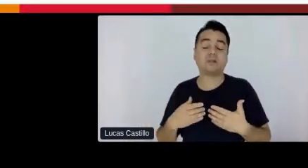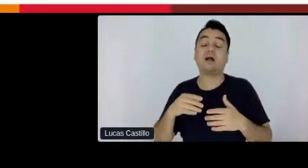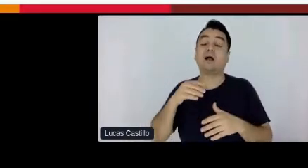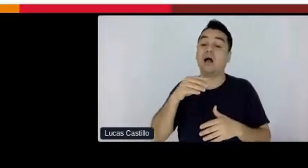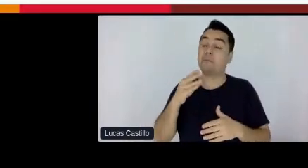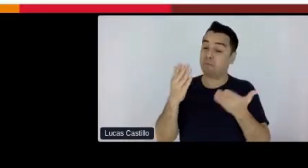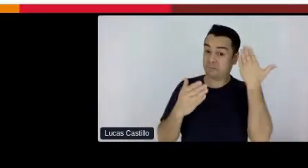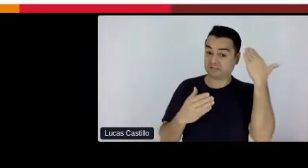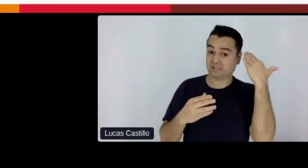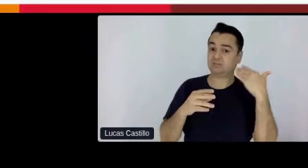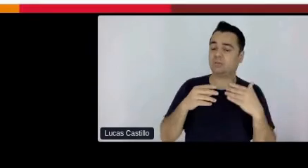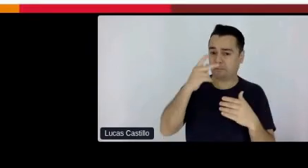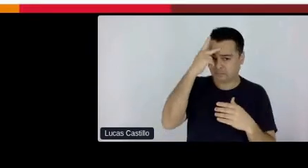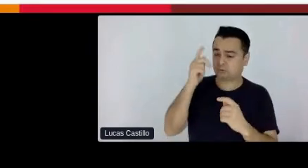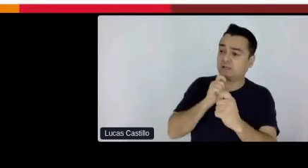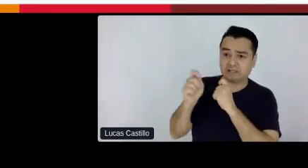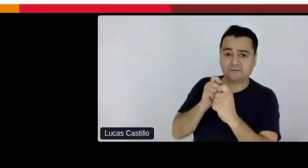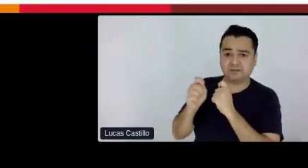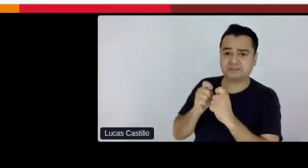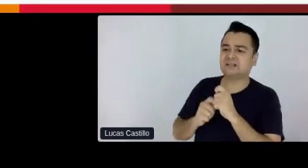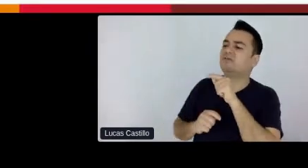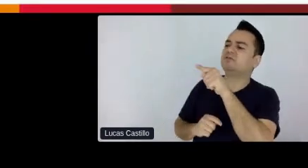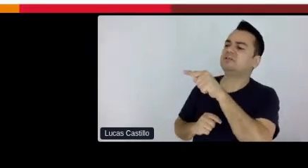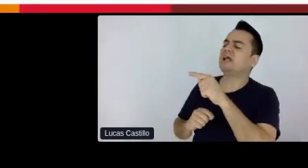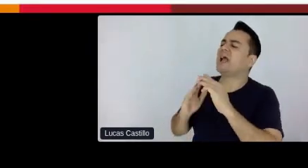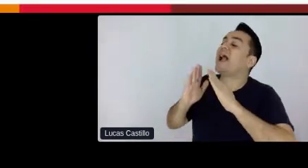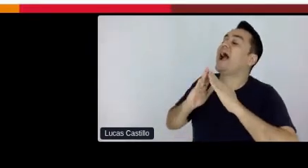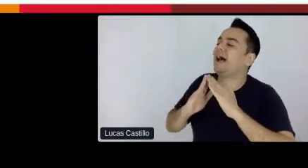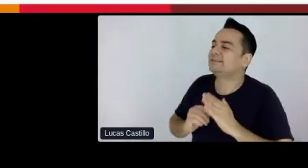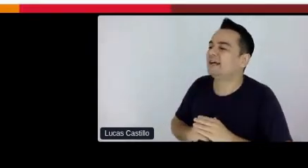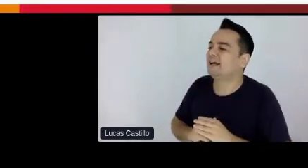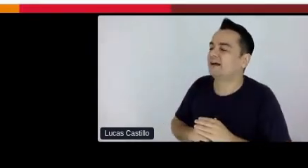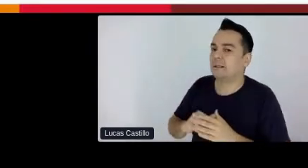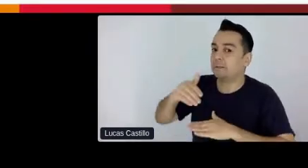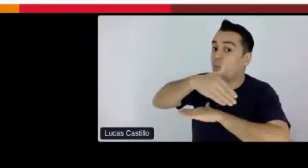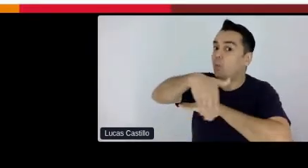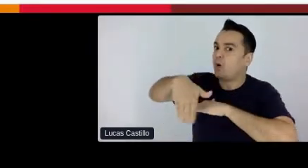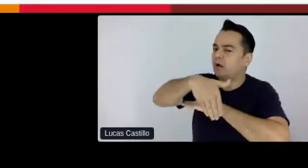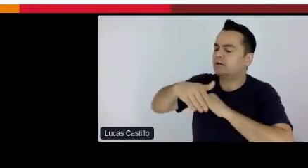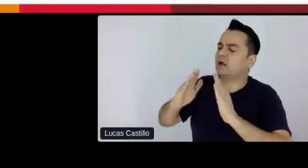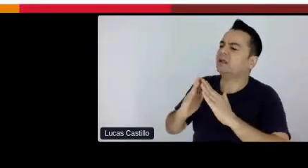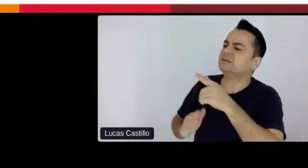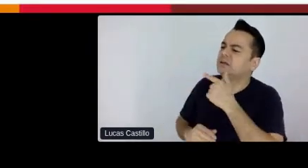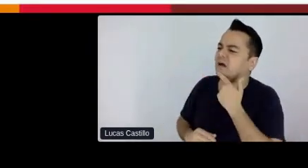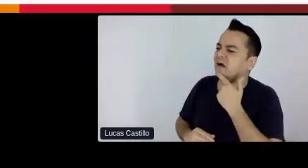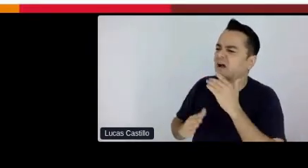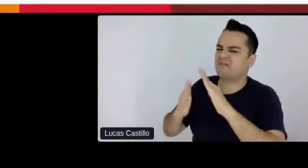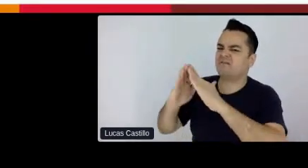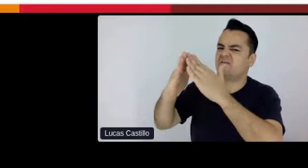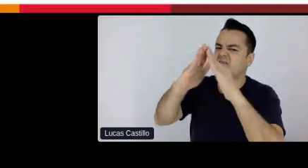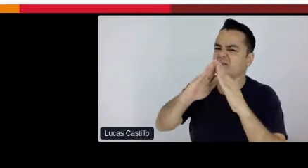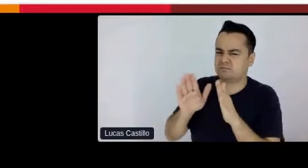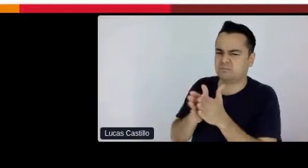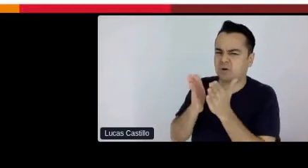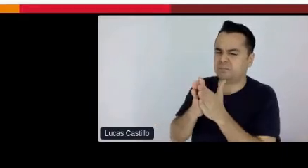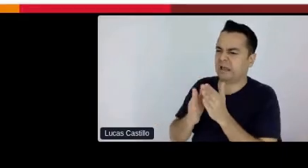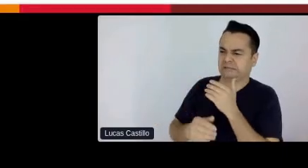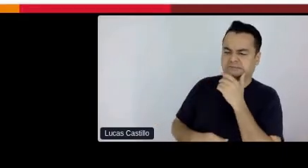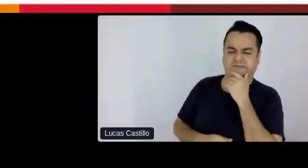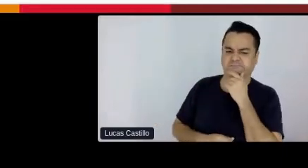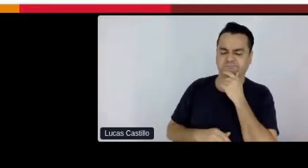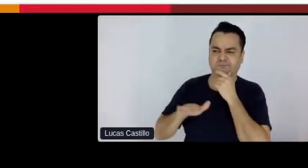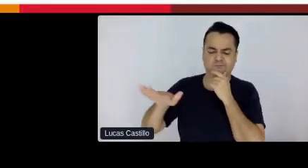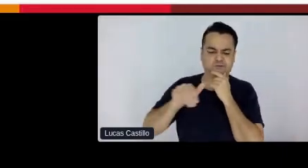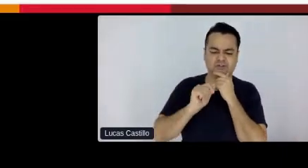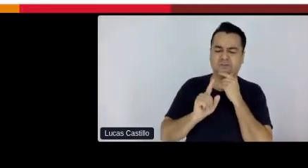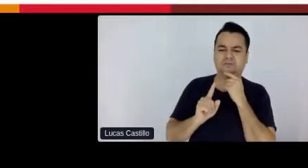um candidato porque um candidato morava em comunidade. Então, isso aqui pode parecer um detalhe, você pode falar, isso aí não tem relevância